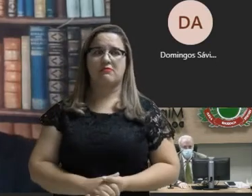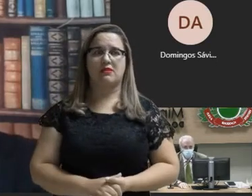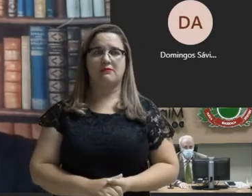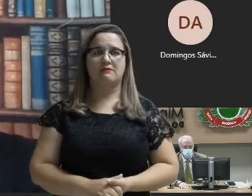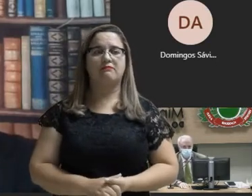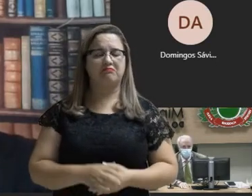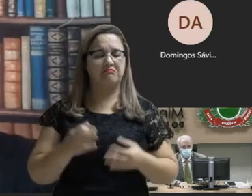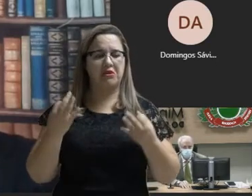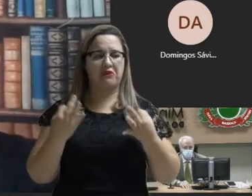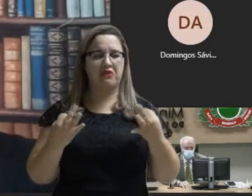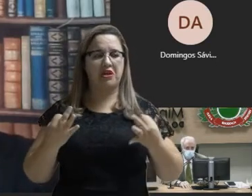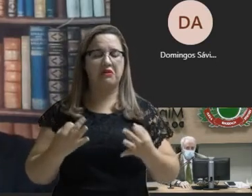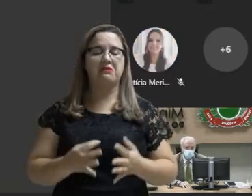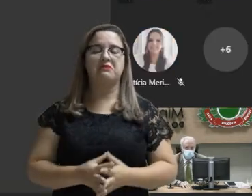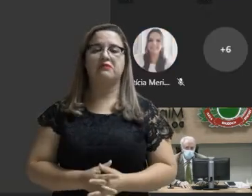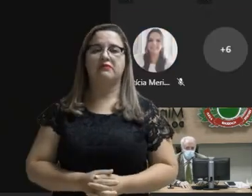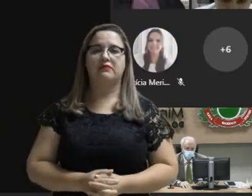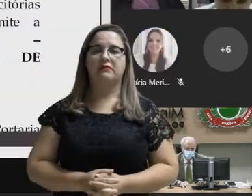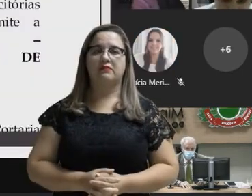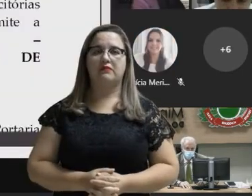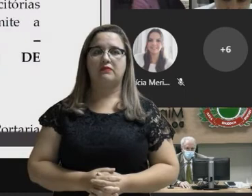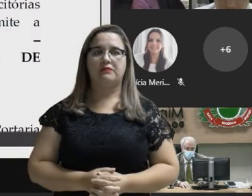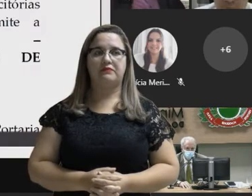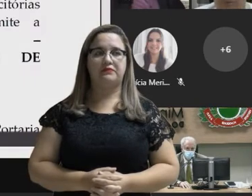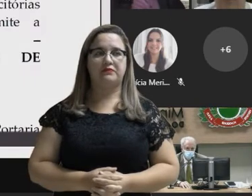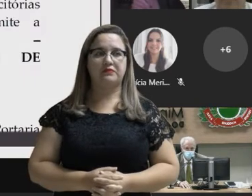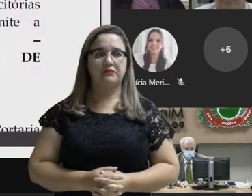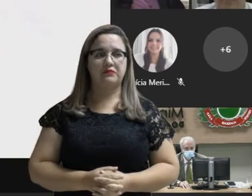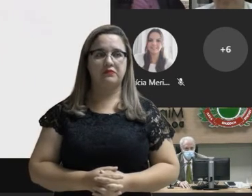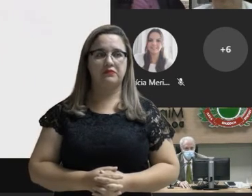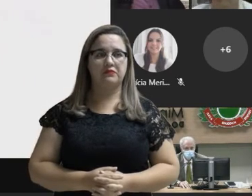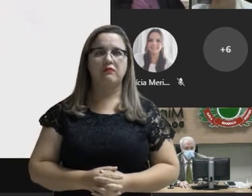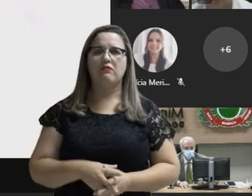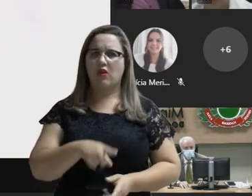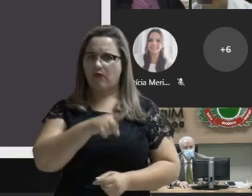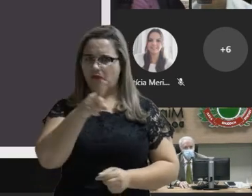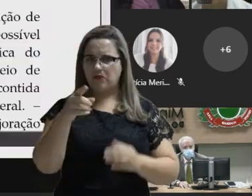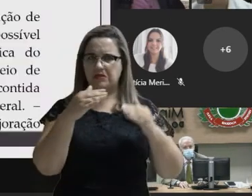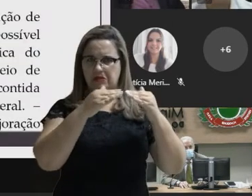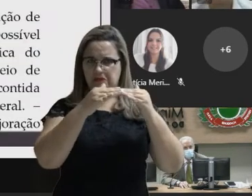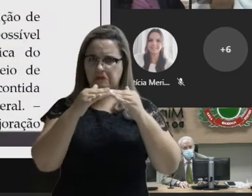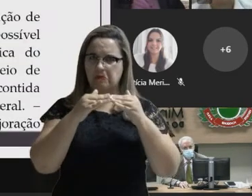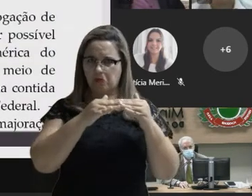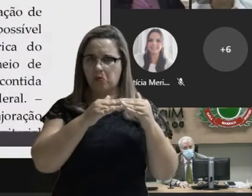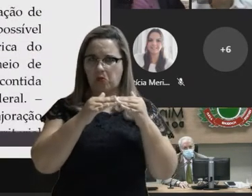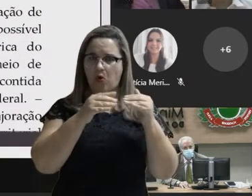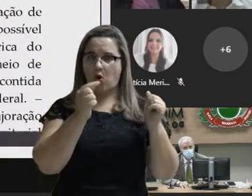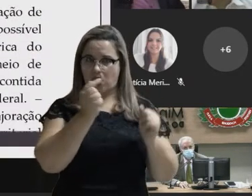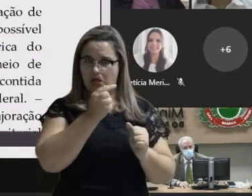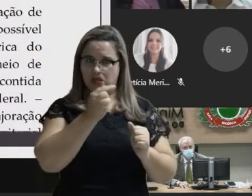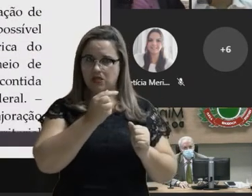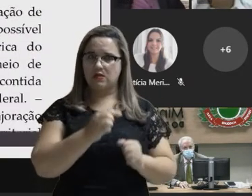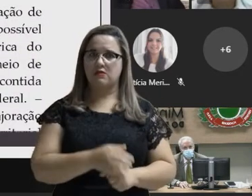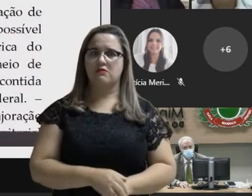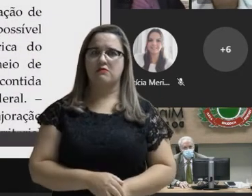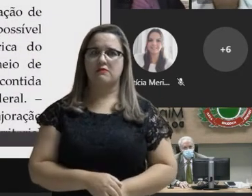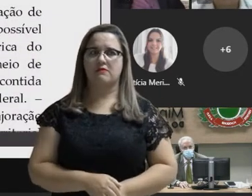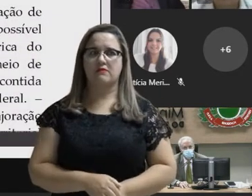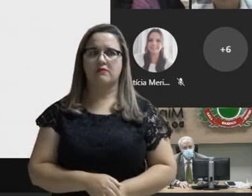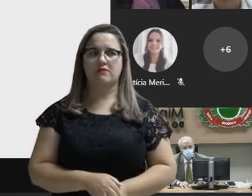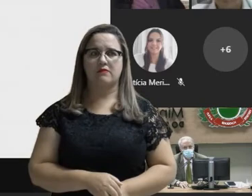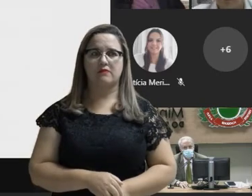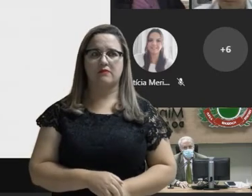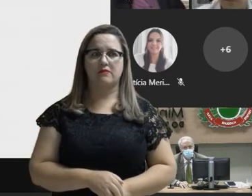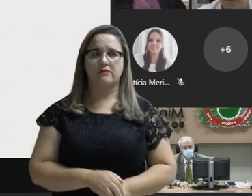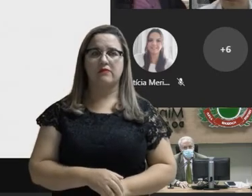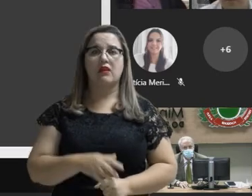Perfeito. Então, esse aqui, vocês concordam, né? Não sei se concordam, só queria... E